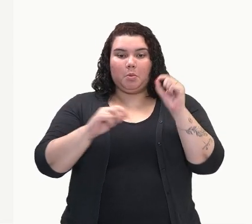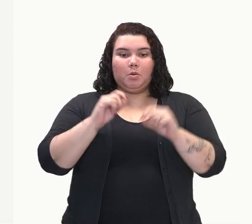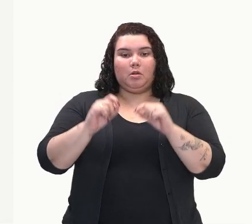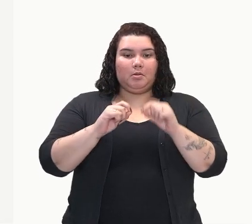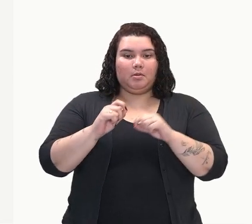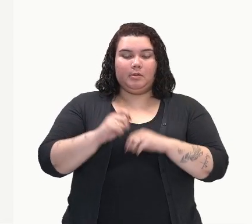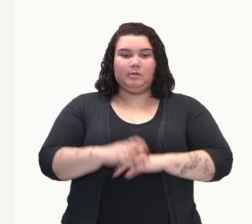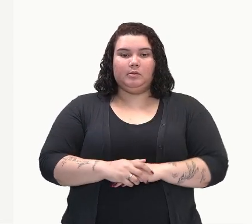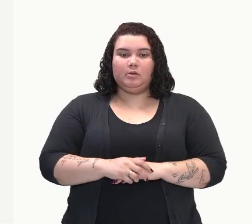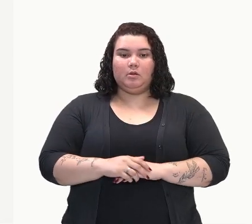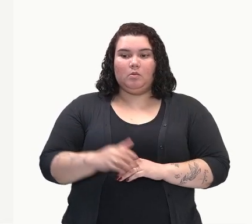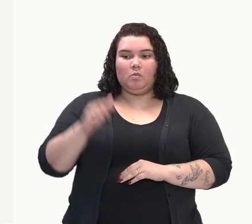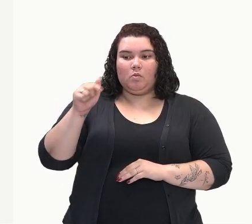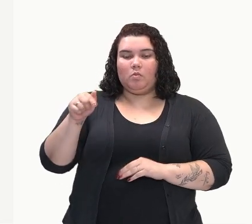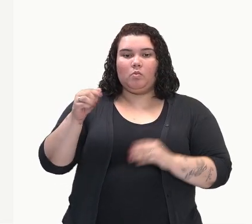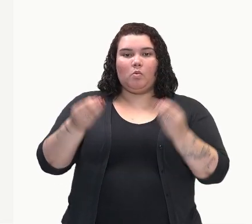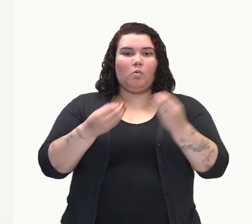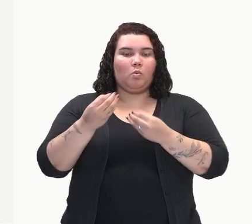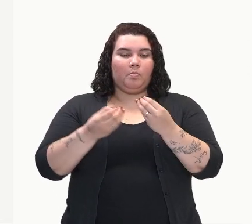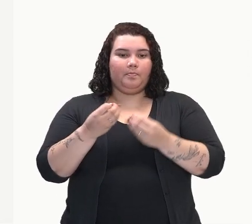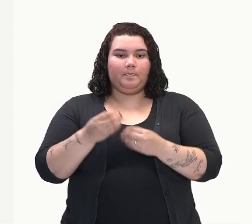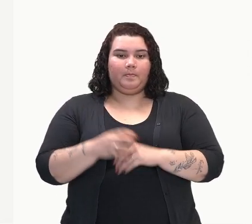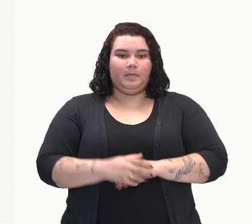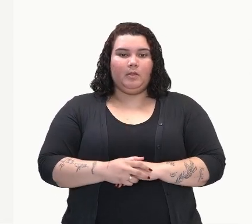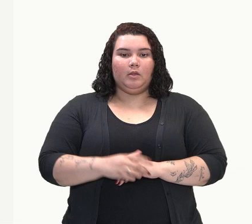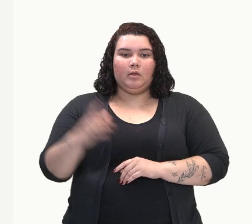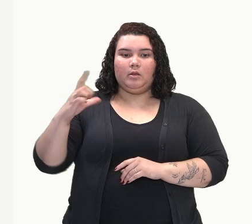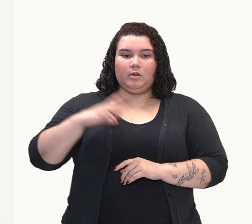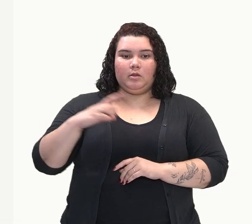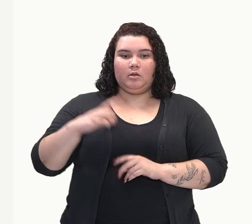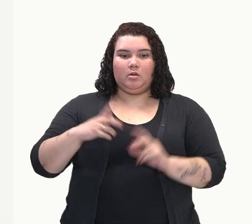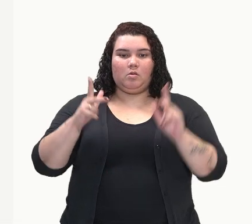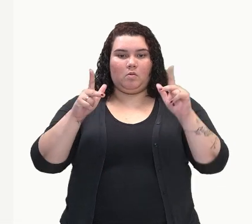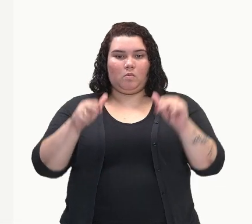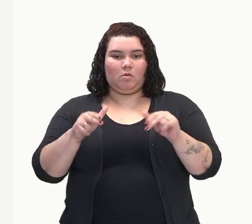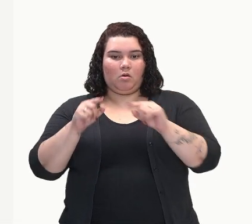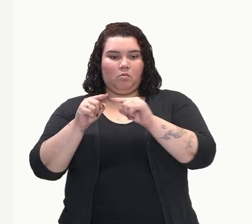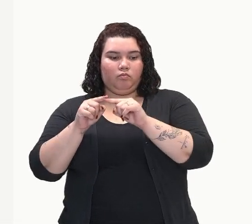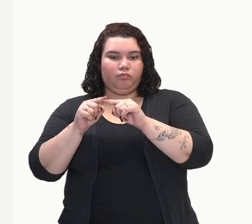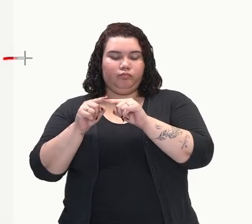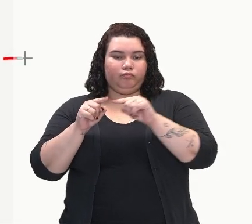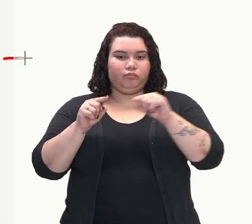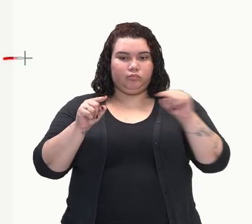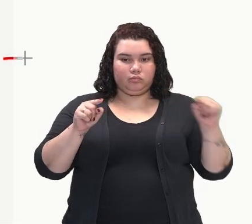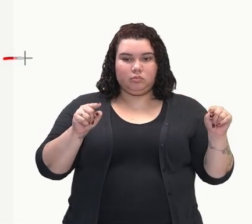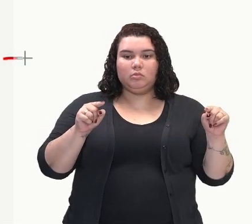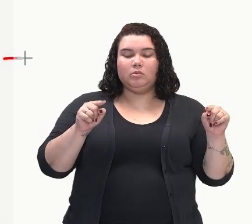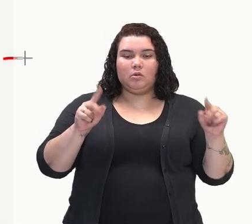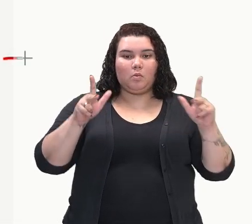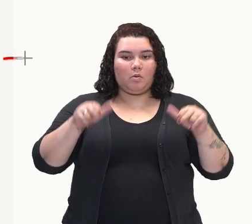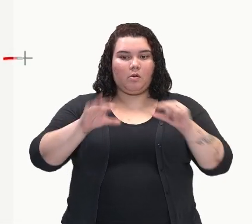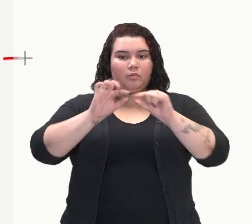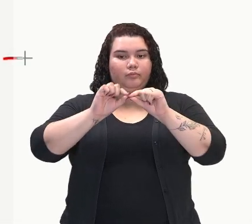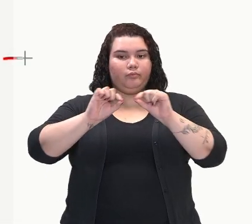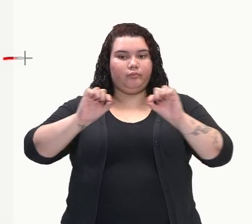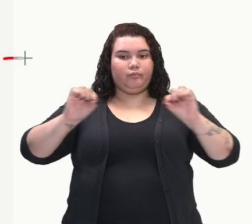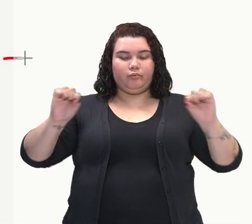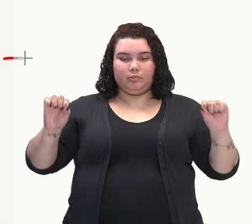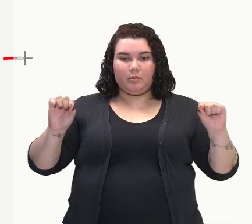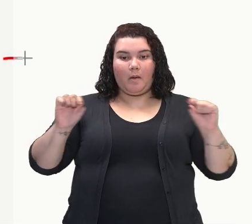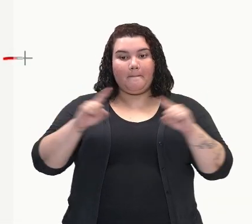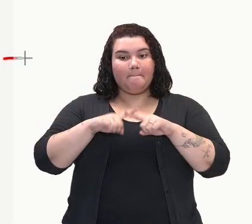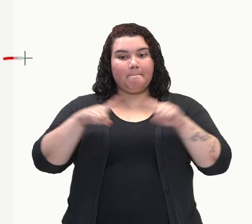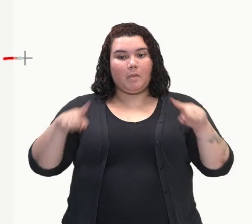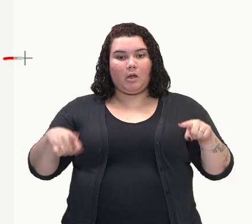vendo as forças de que maneira? Elas têm a mesma direção, que é a horizontal, está aqui a direção horizontal, só que